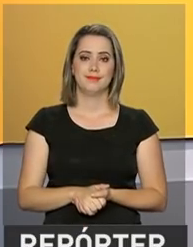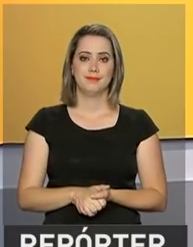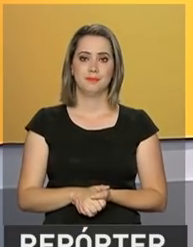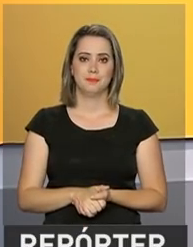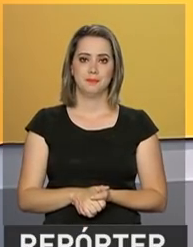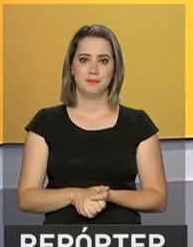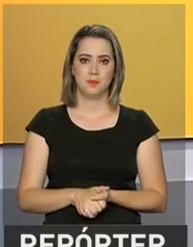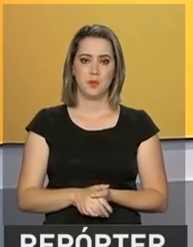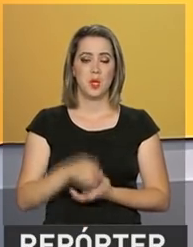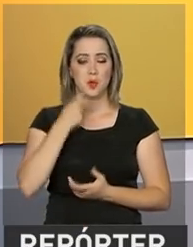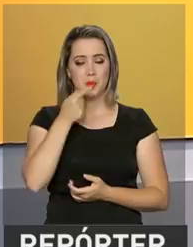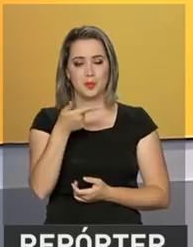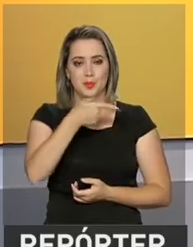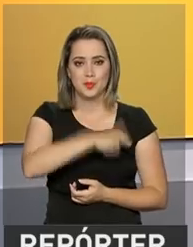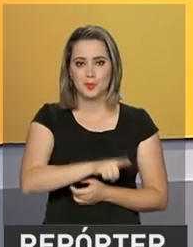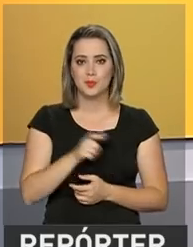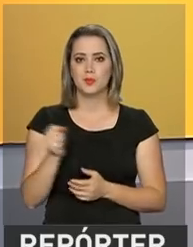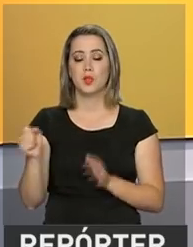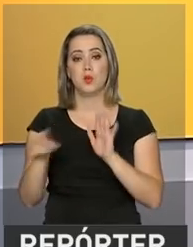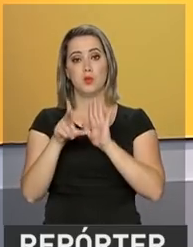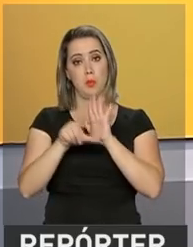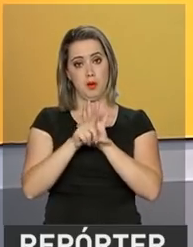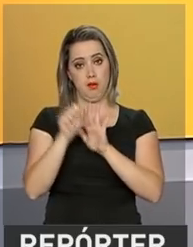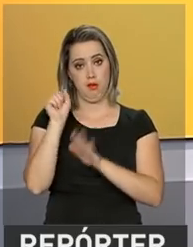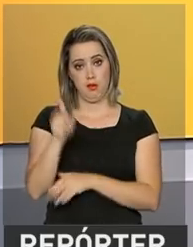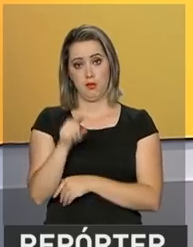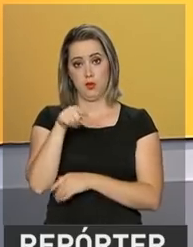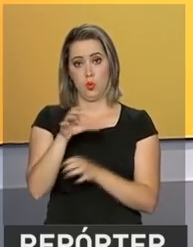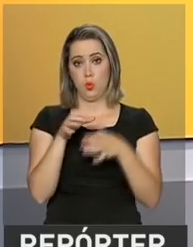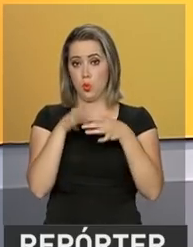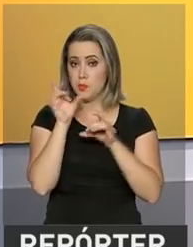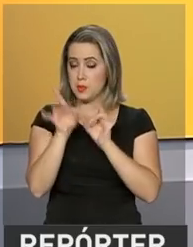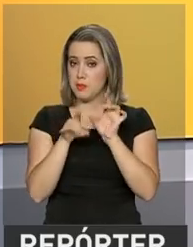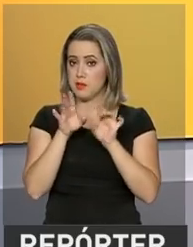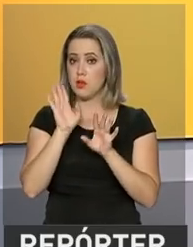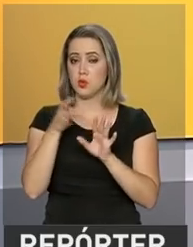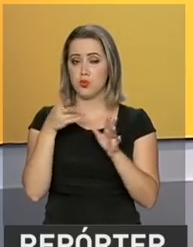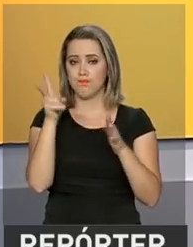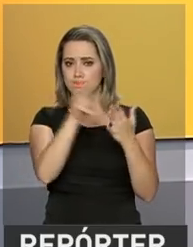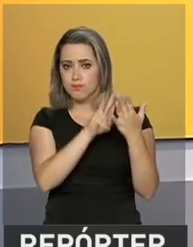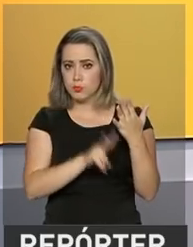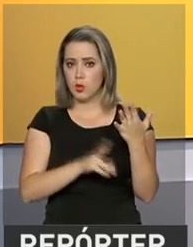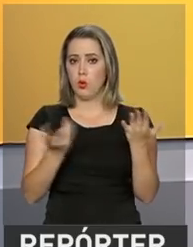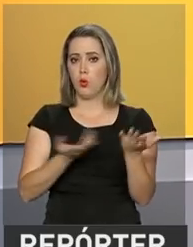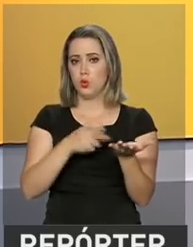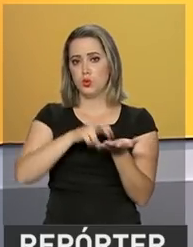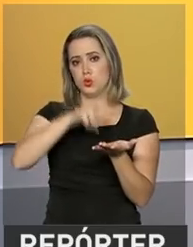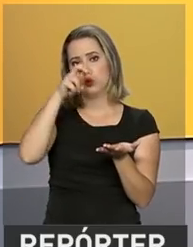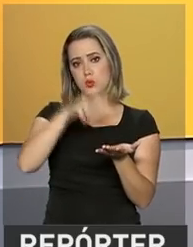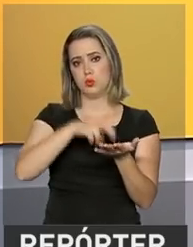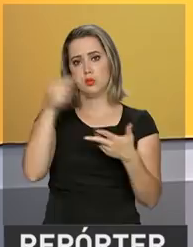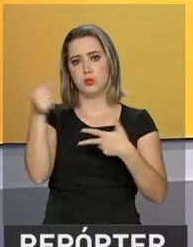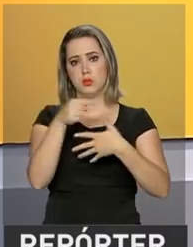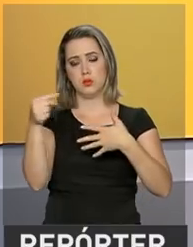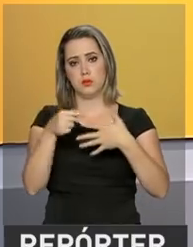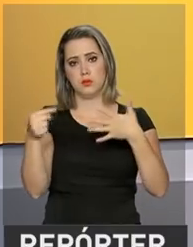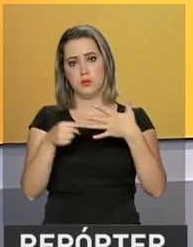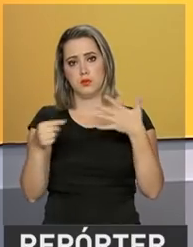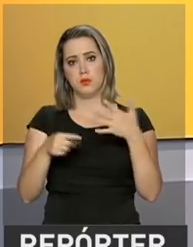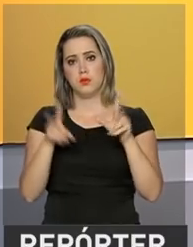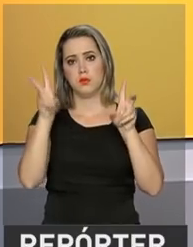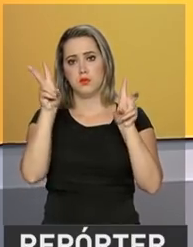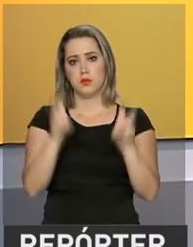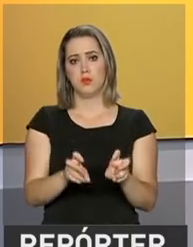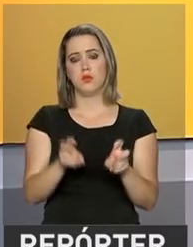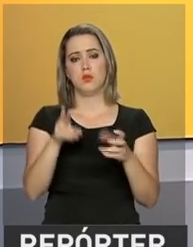reforma da previdência a comissão especial da reforma da previdência começou a analisar na manhã de hoje os destaques apresentados